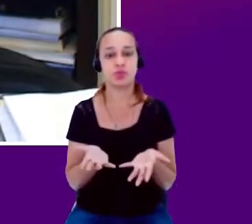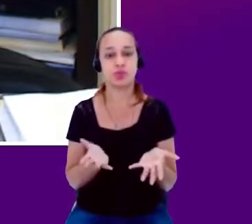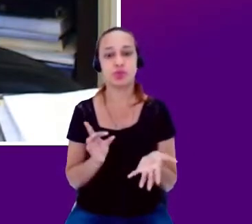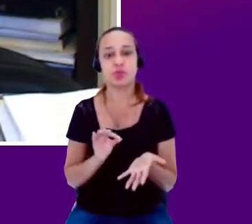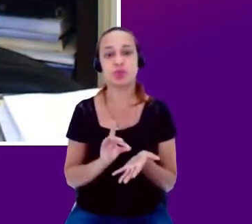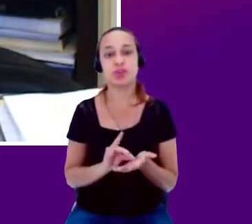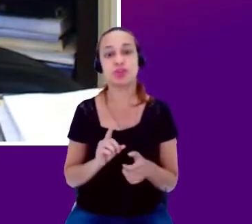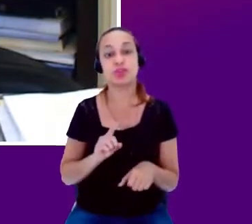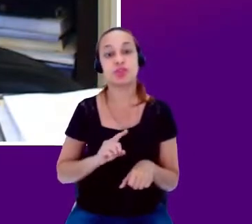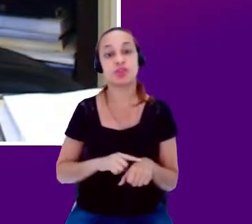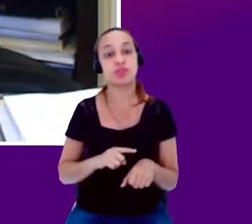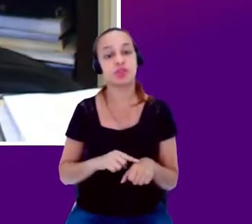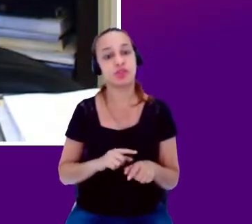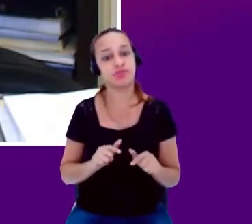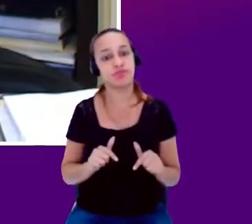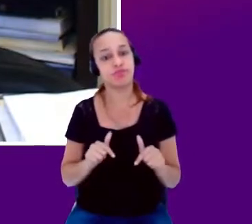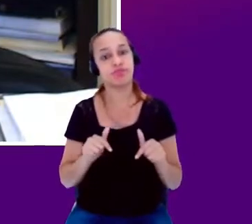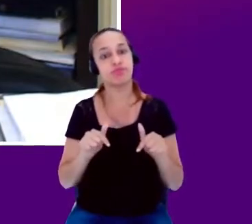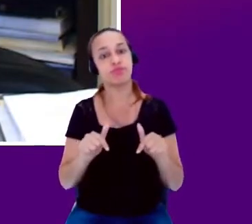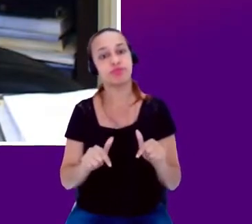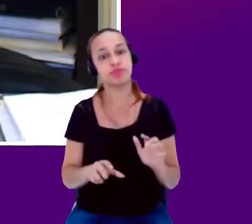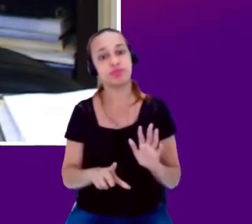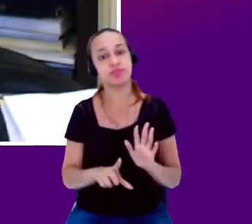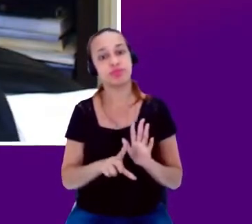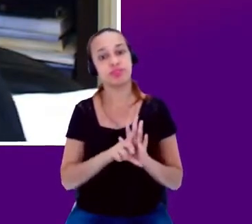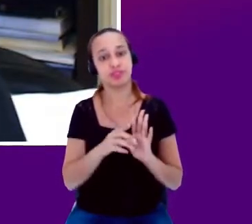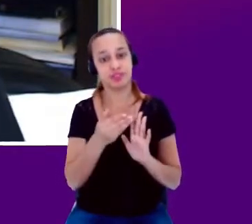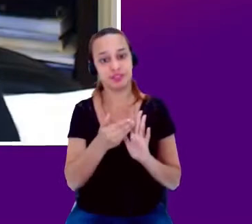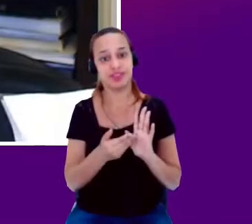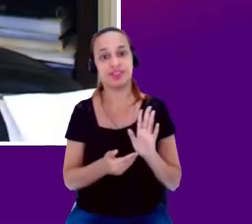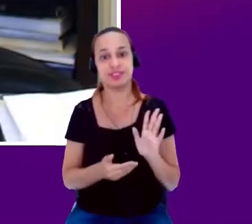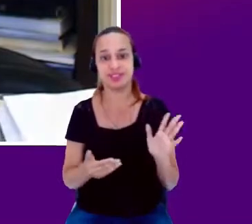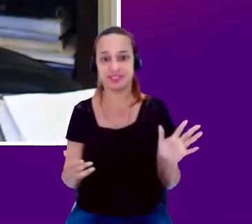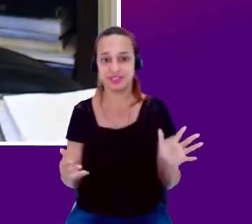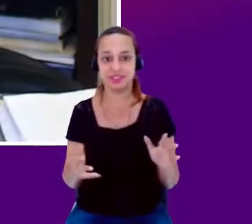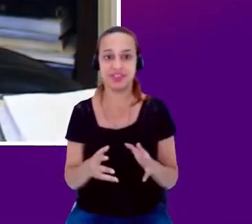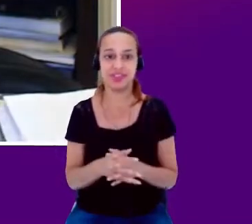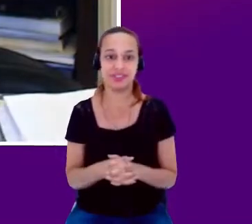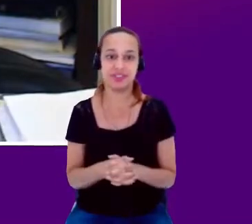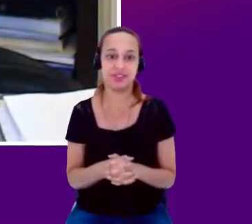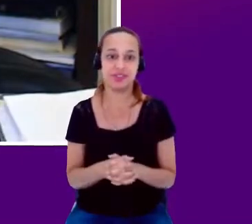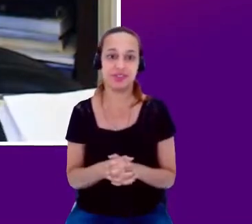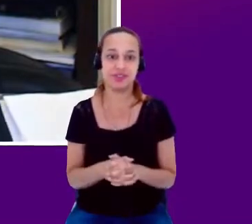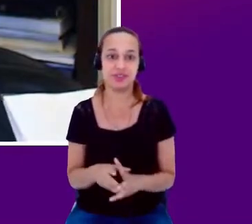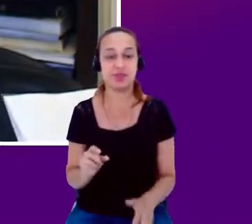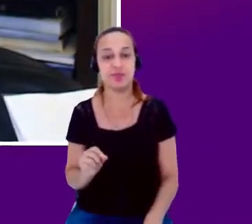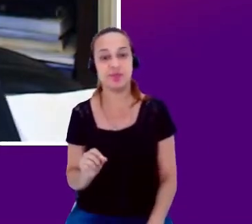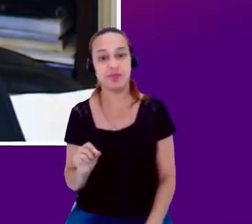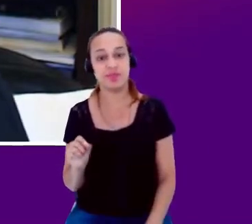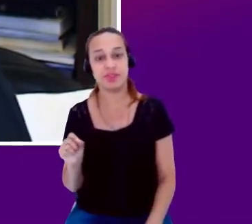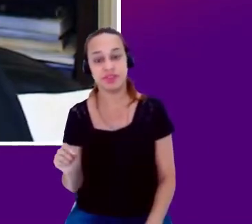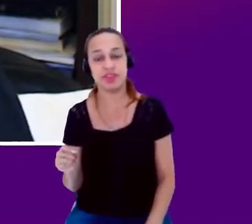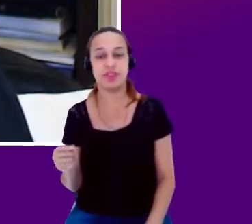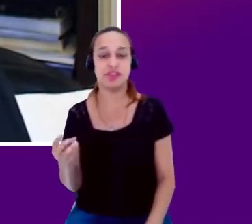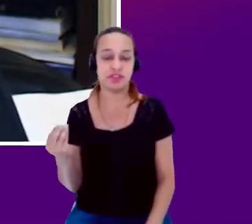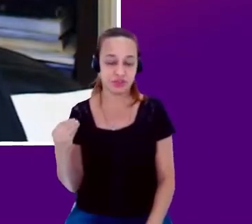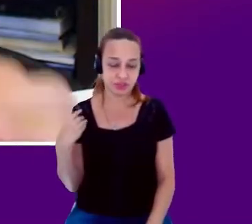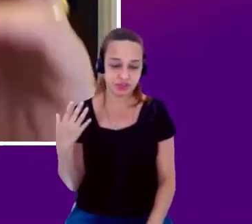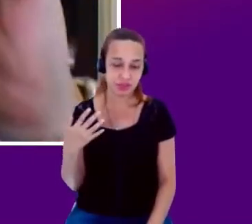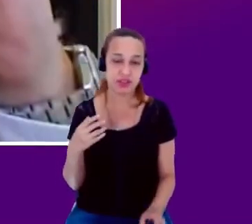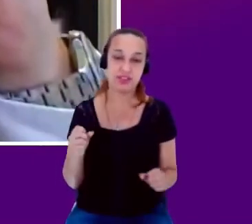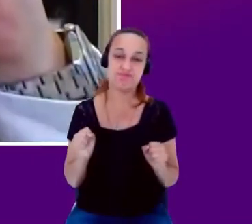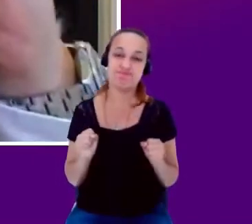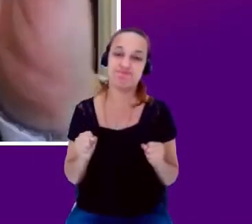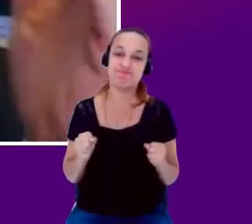de incidência normativo baseado na gestão de riscos. Isso se evidencia com muita